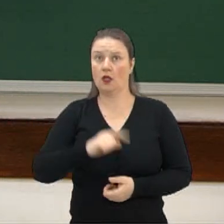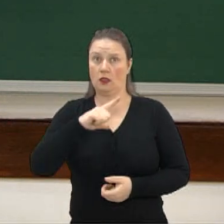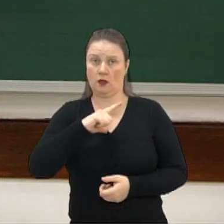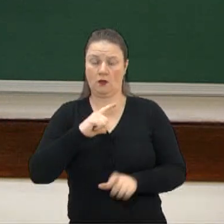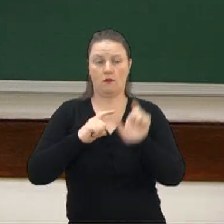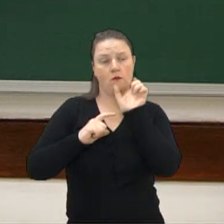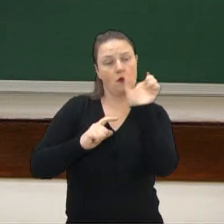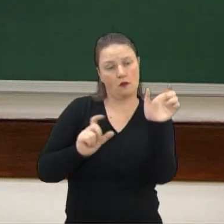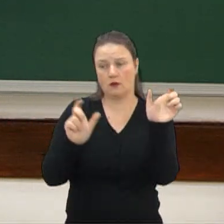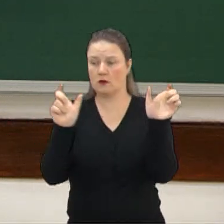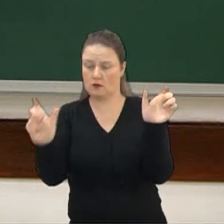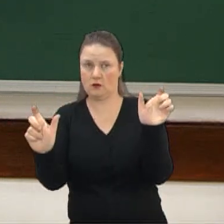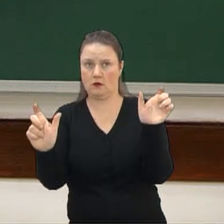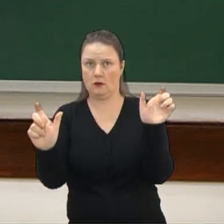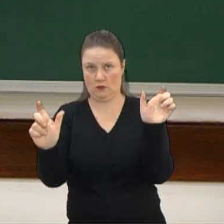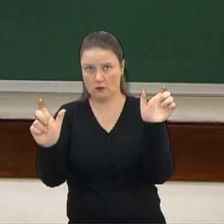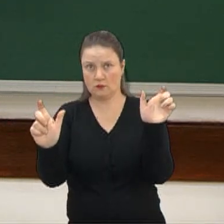palavras